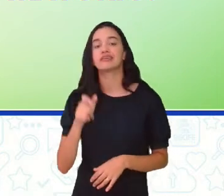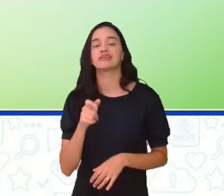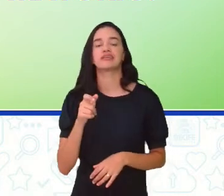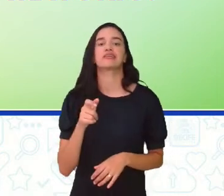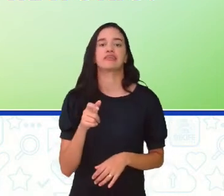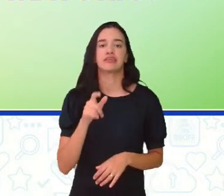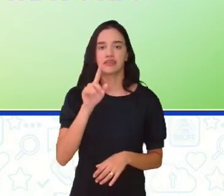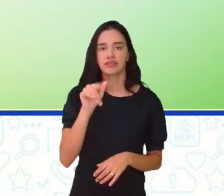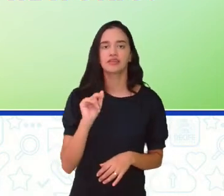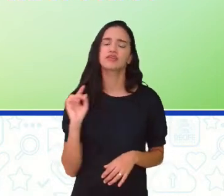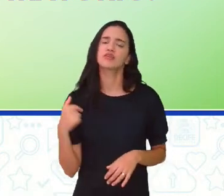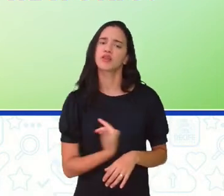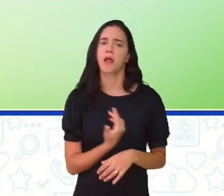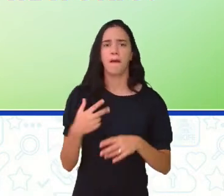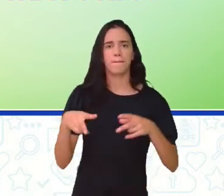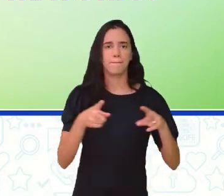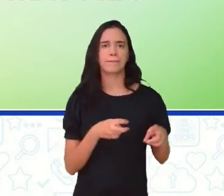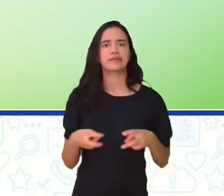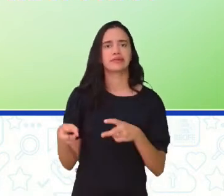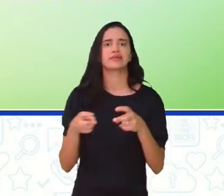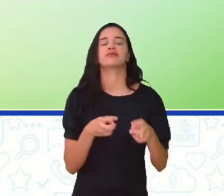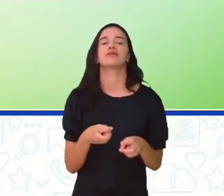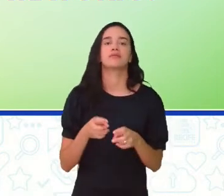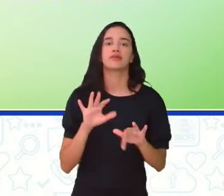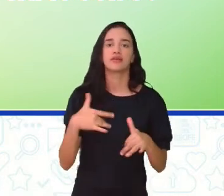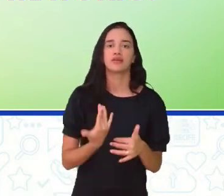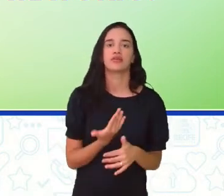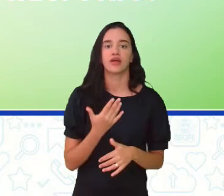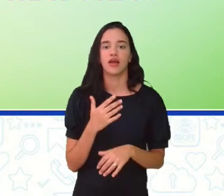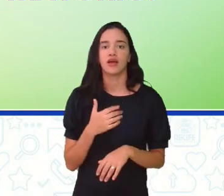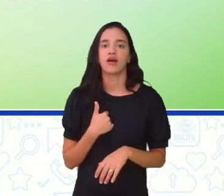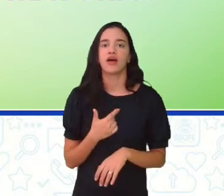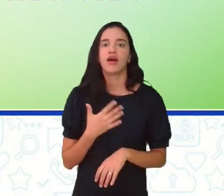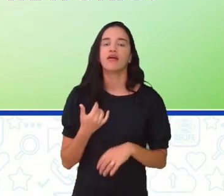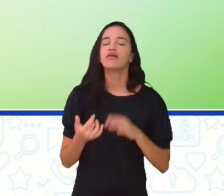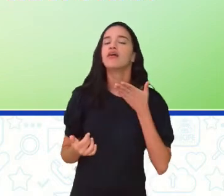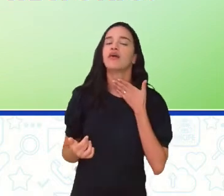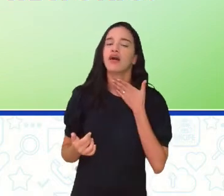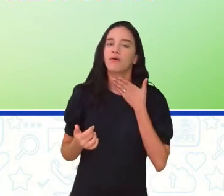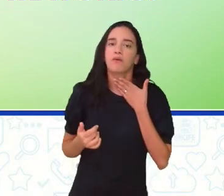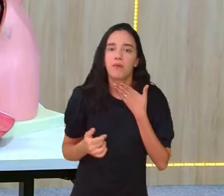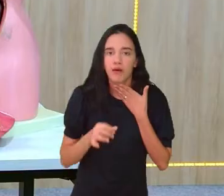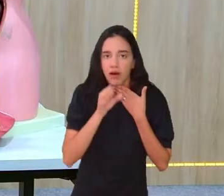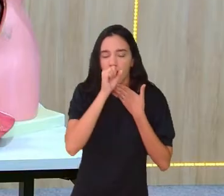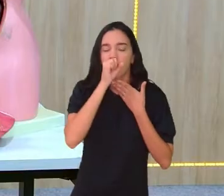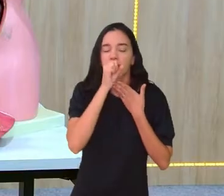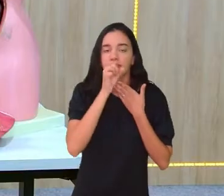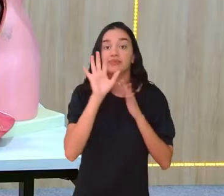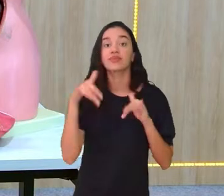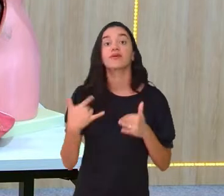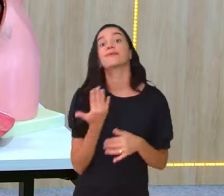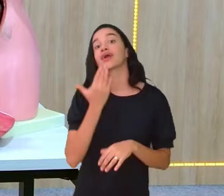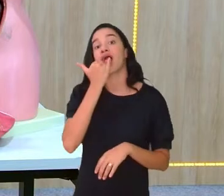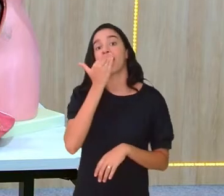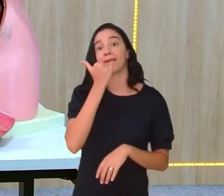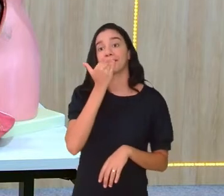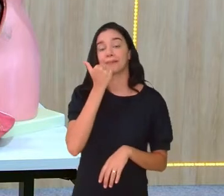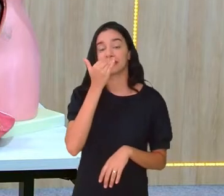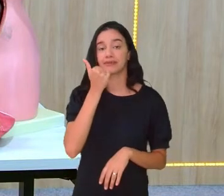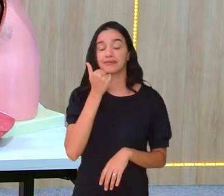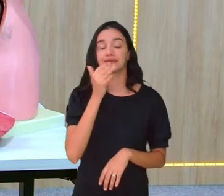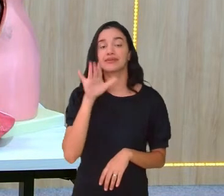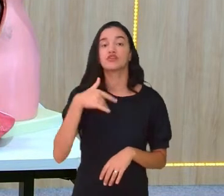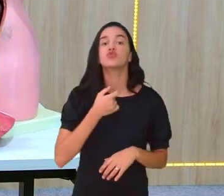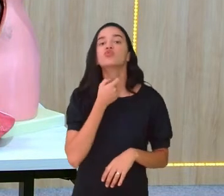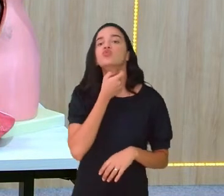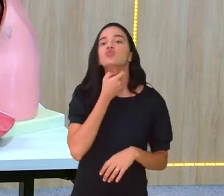questão da gente perceber o caso aí do engasgo, né? Que muitas vezes esse engasgo é porque o alimento foi para o